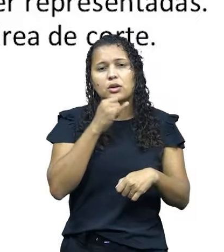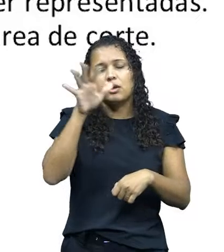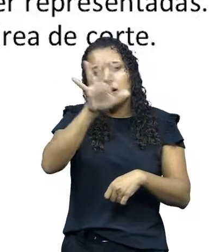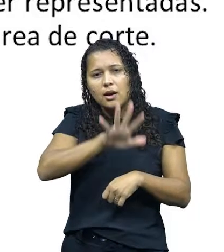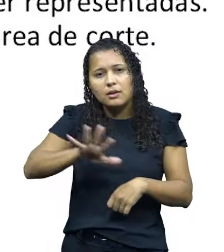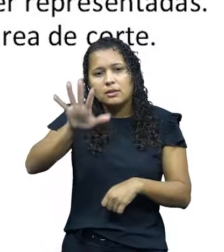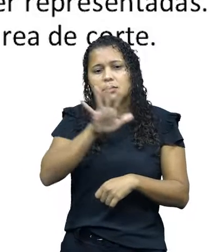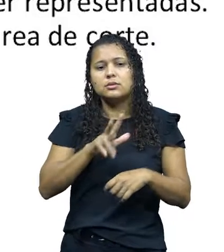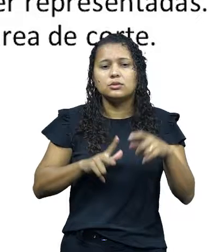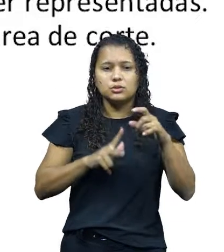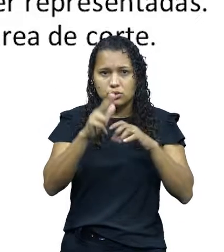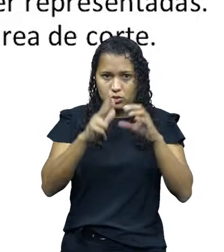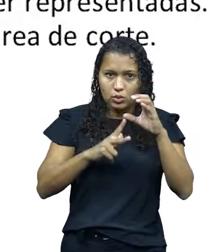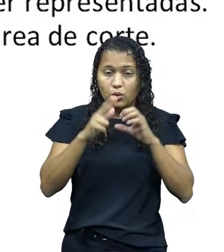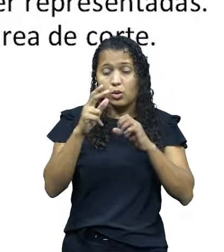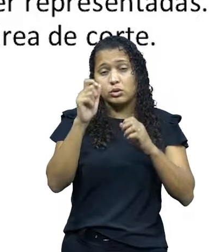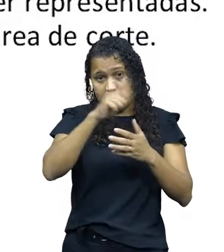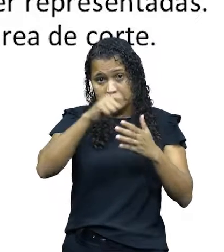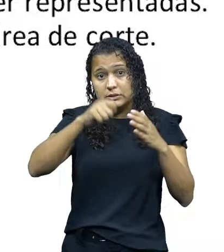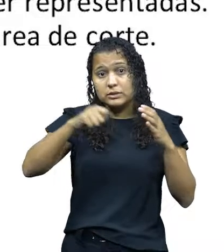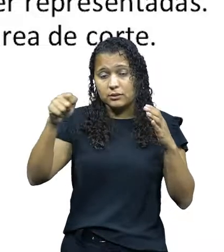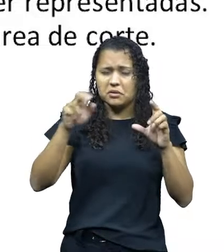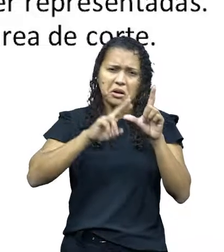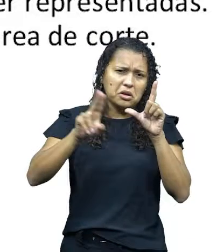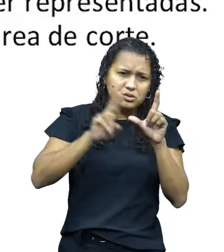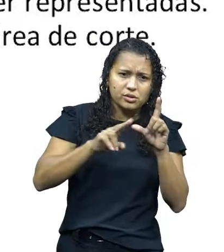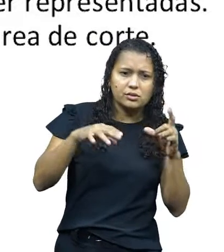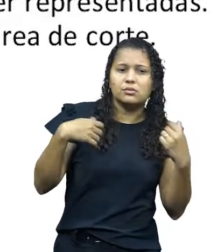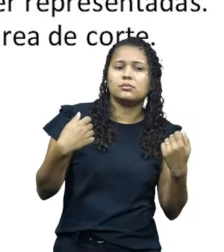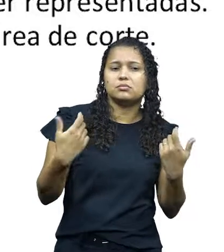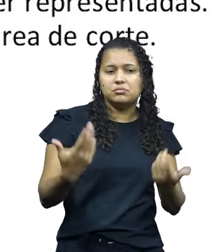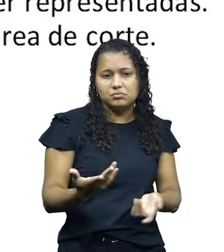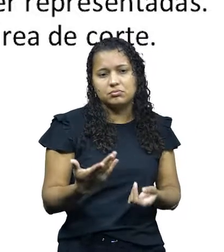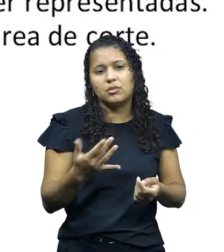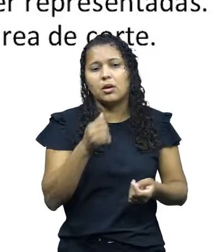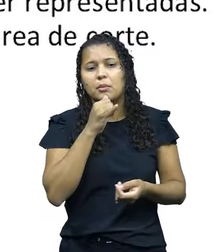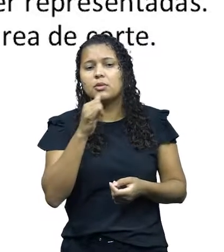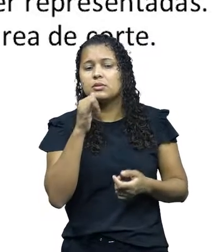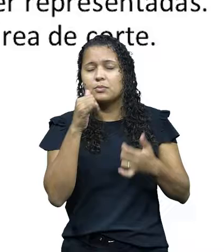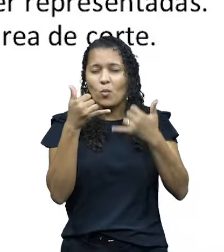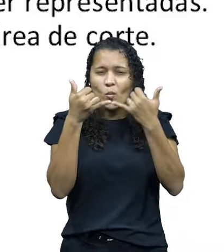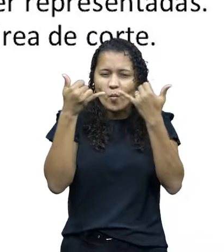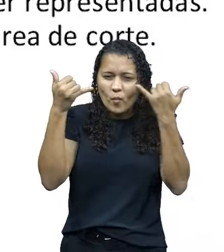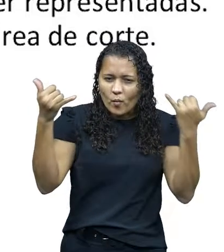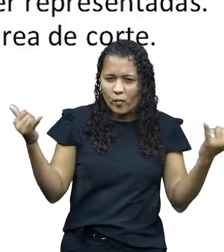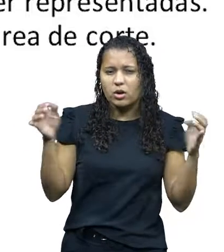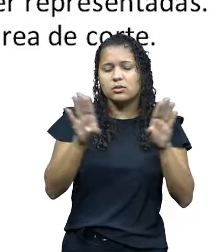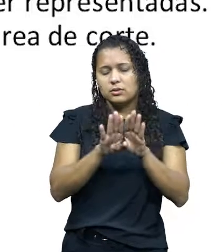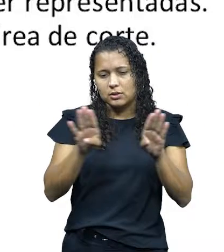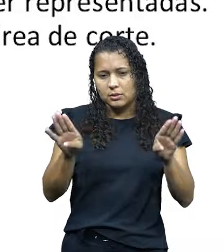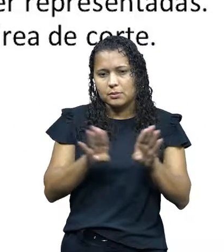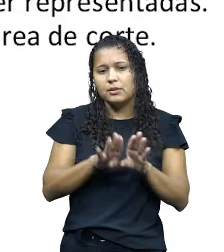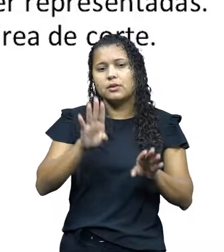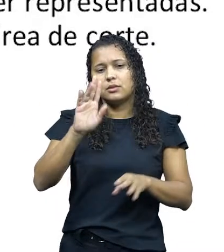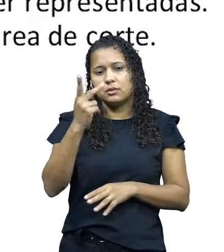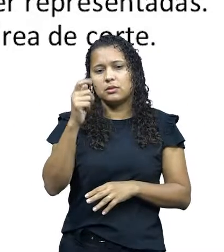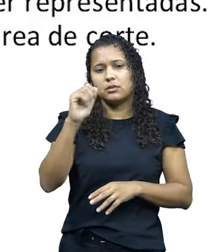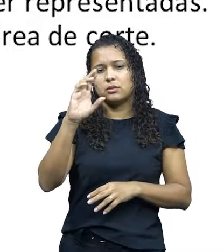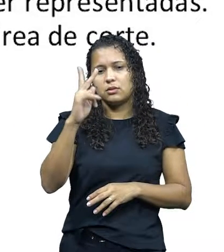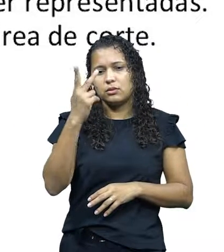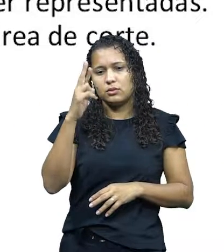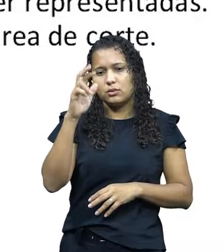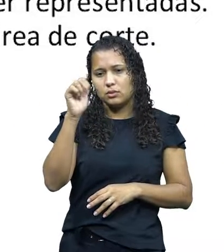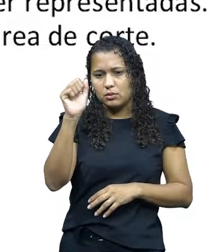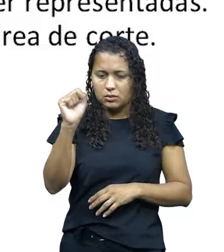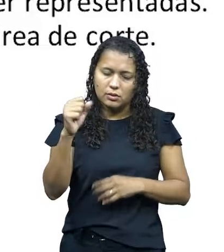de se inscrever na área de corte. E em peças com espessuras finas, as achuras elas podem não